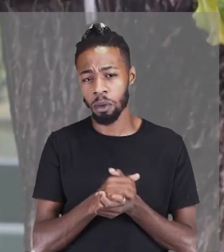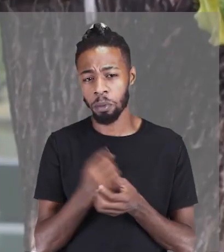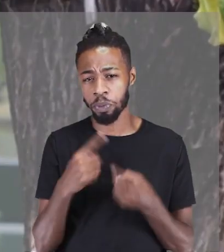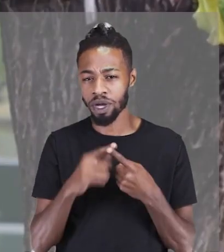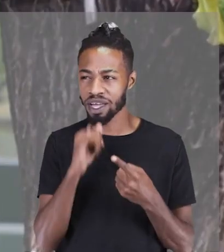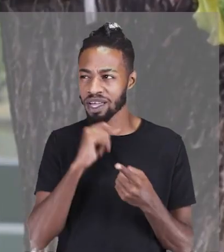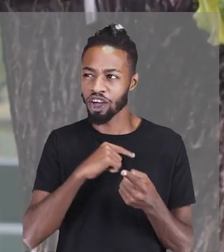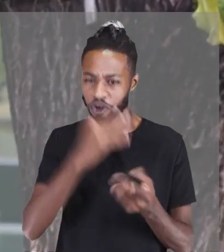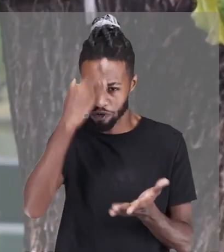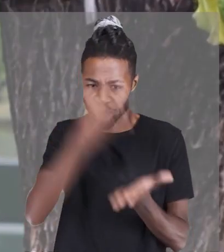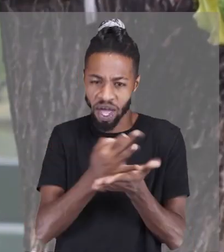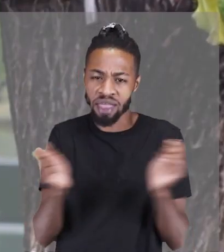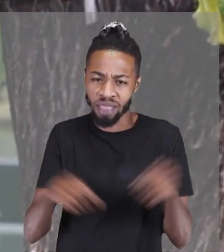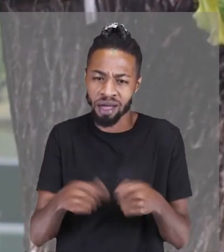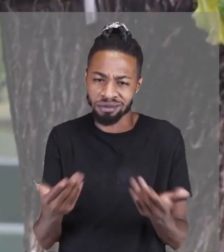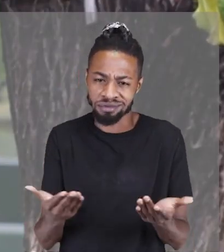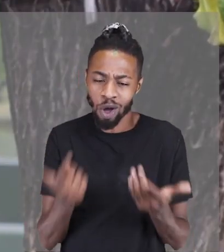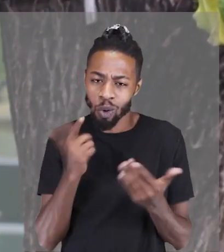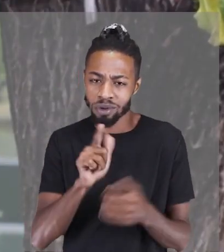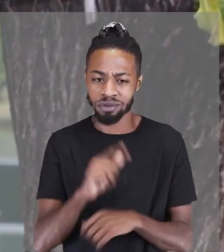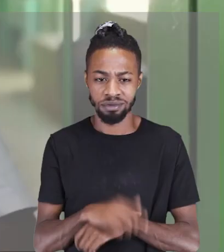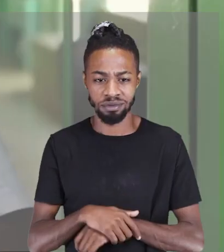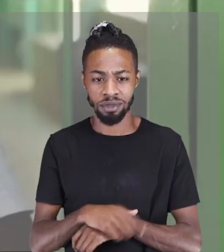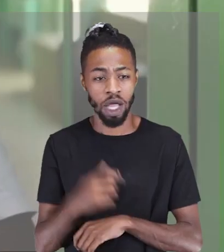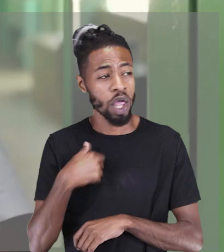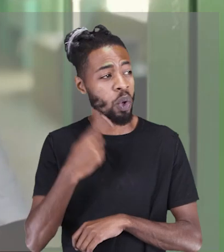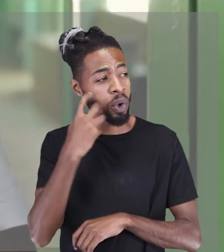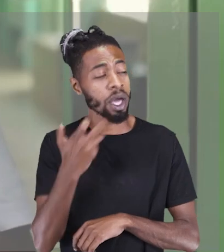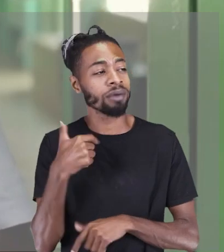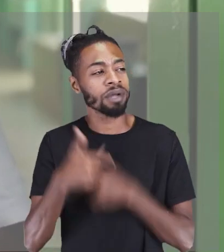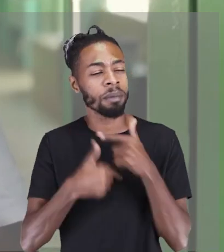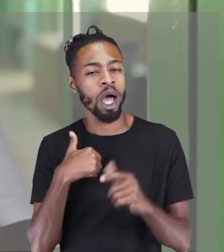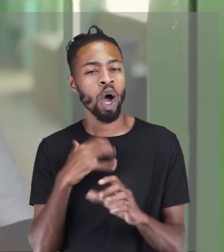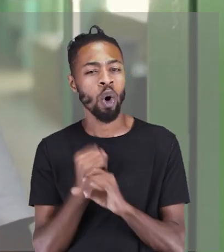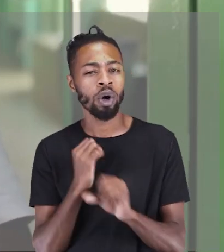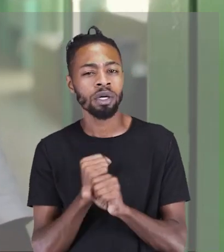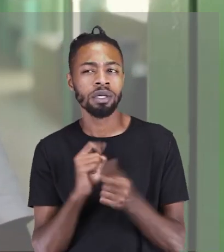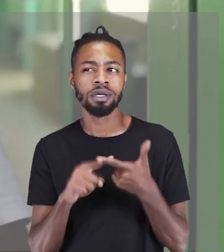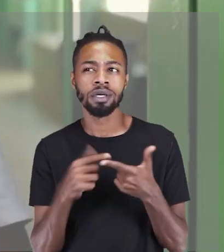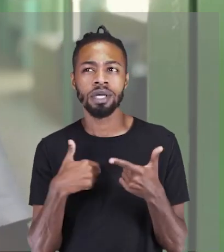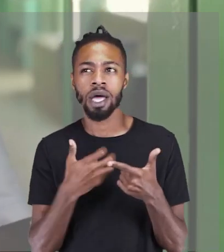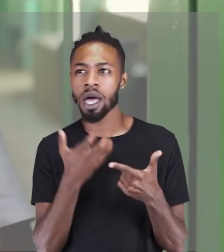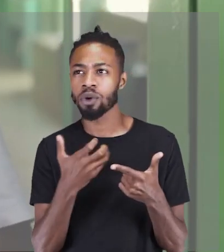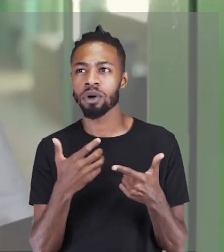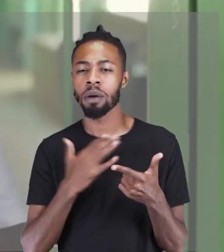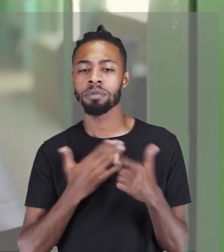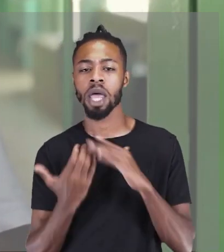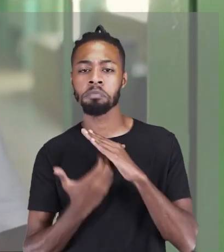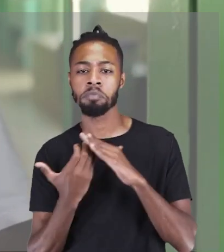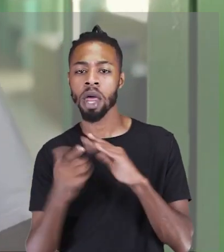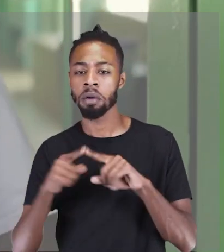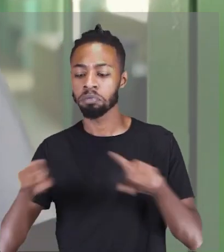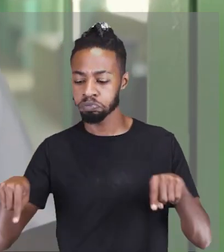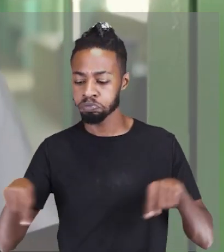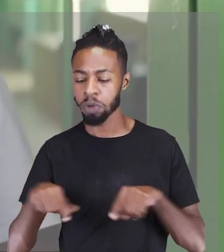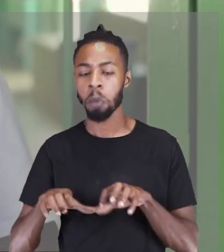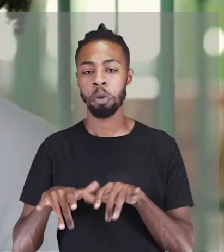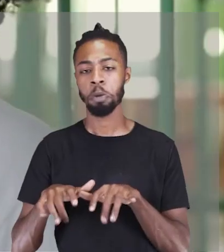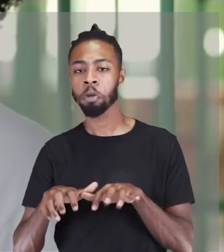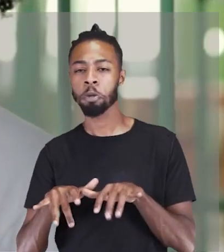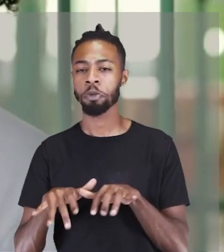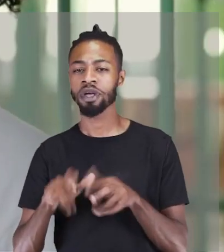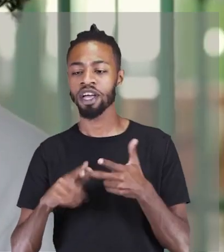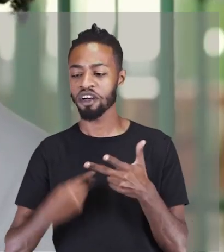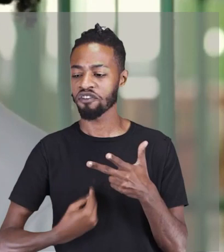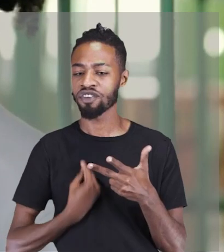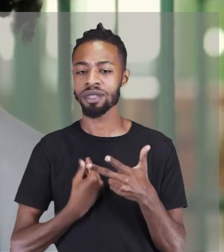porque com fé, né? Tudo pode. Eu penso que eu quero trabalhar com contabilidade, quero ter meu próprio escritório,